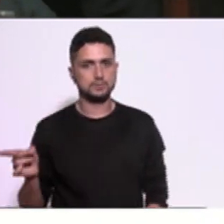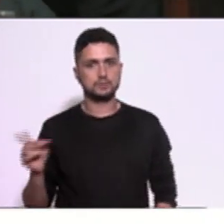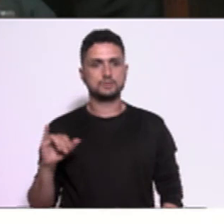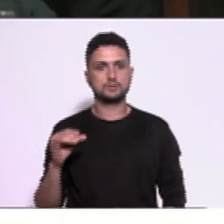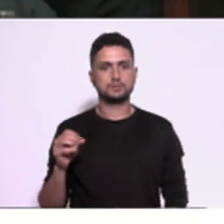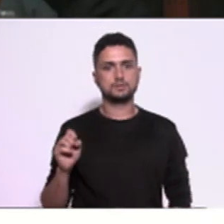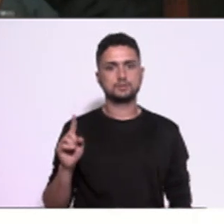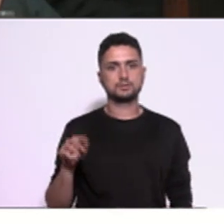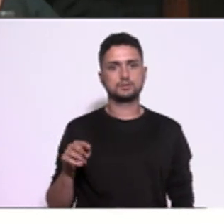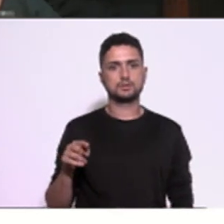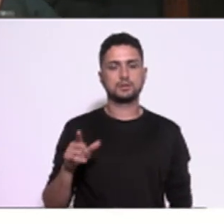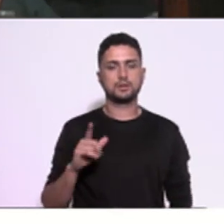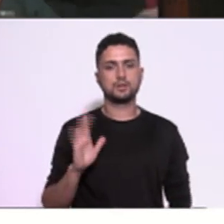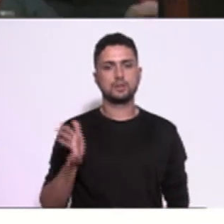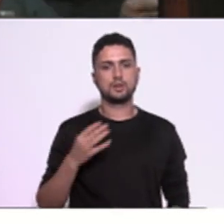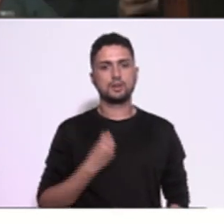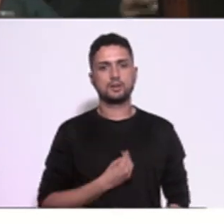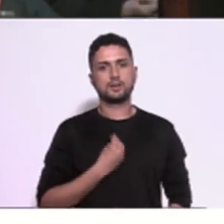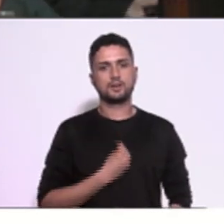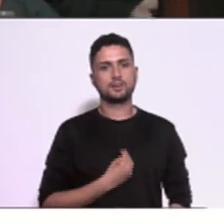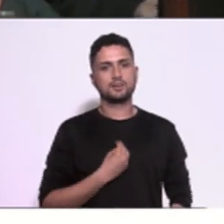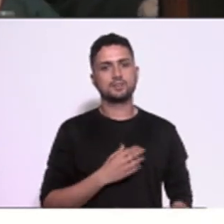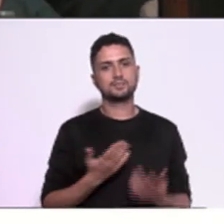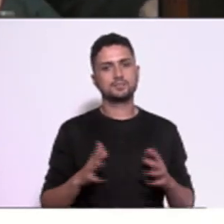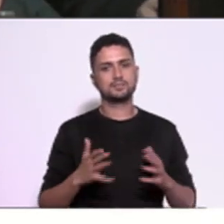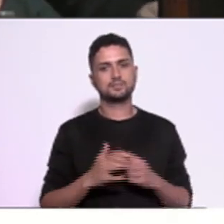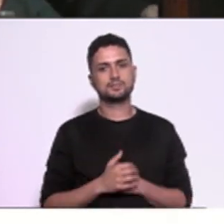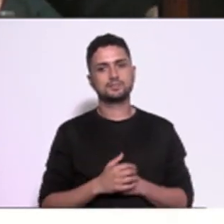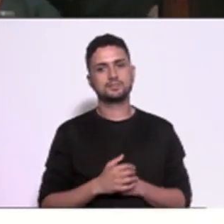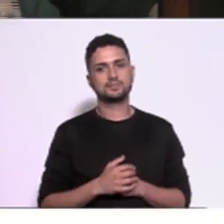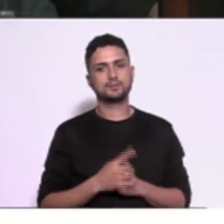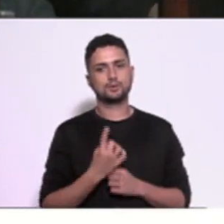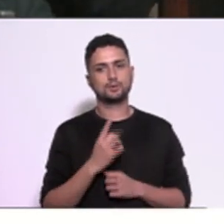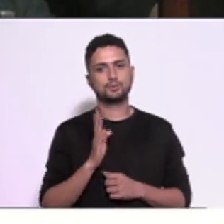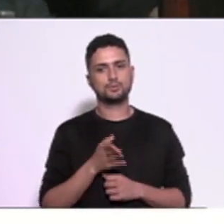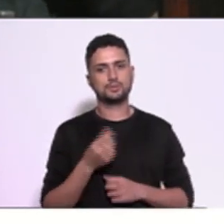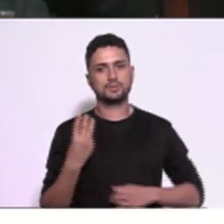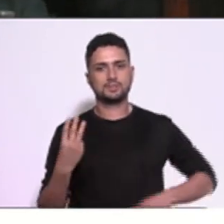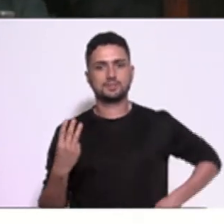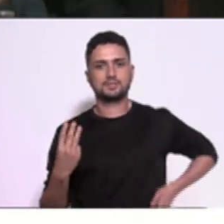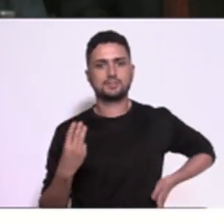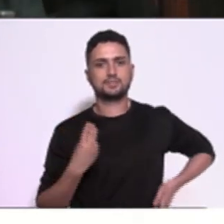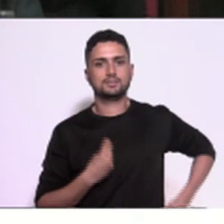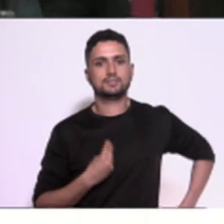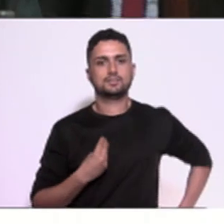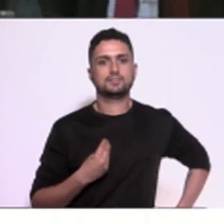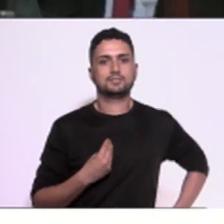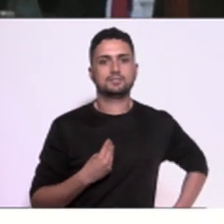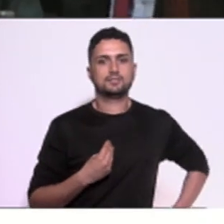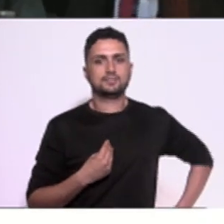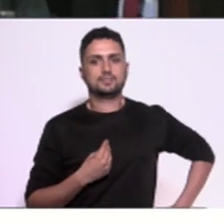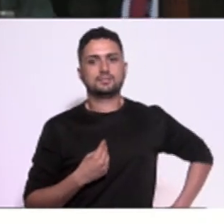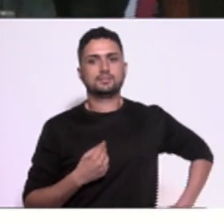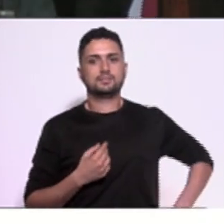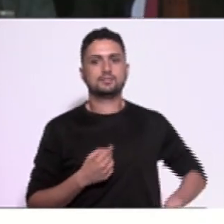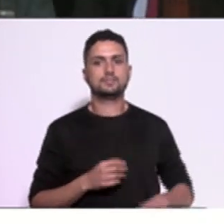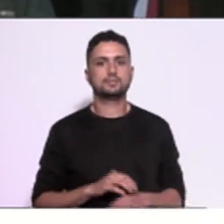Carvalho, já vivemos pelo menos um terço desse período. Um terço desse